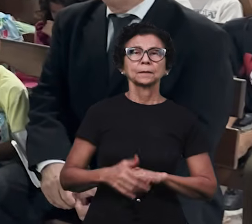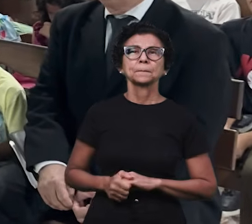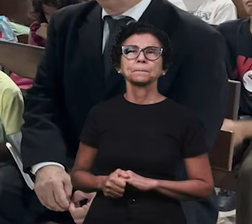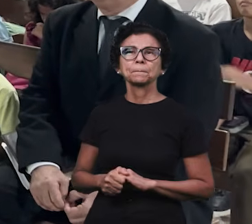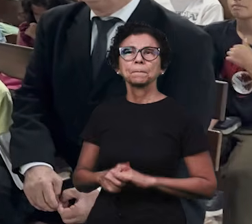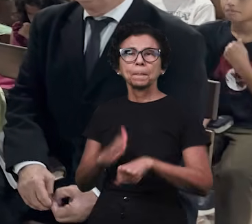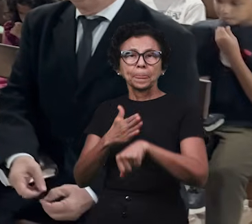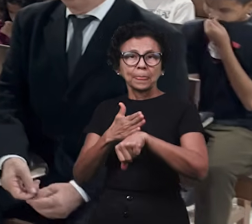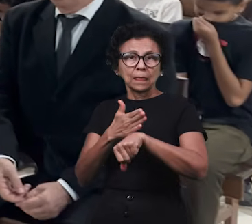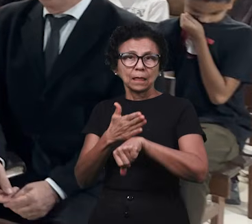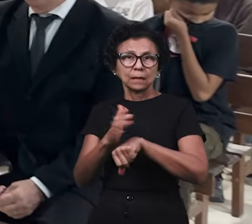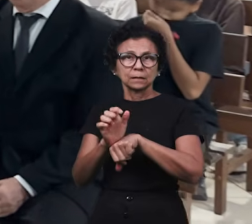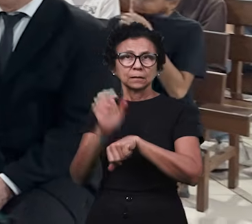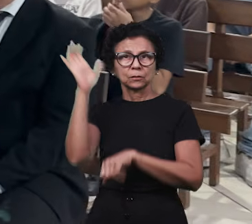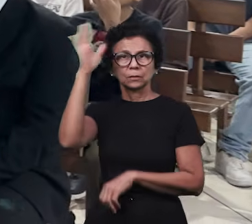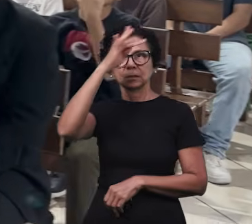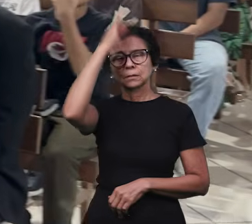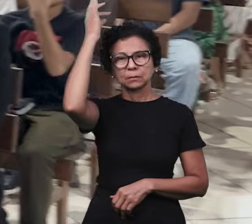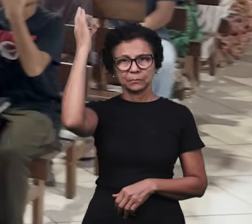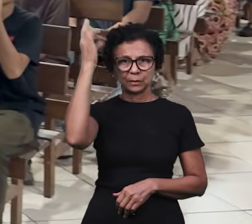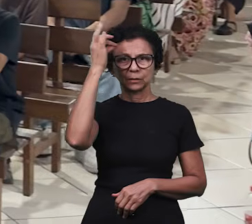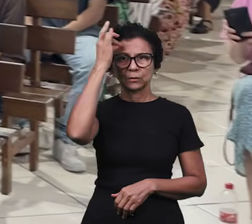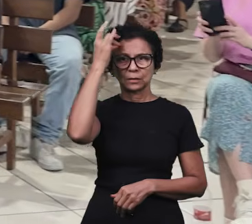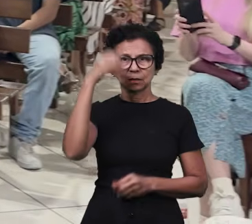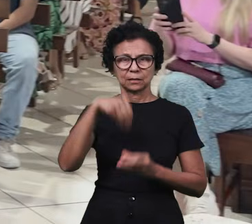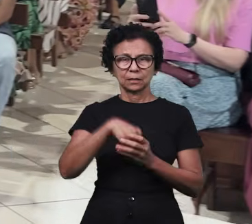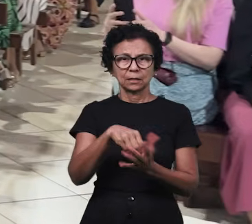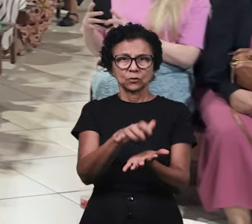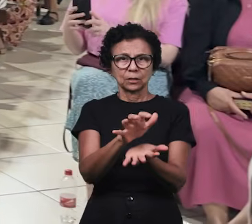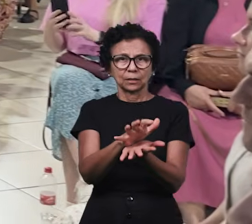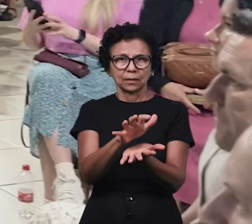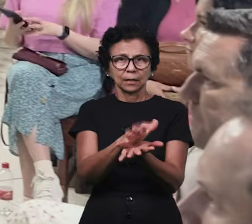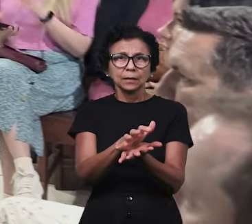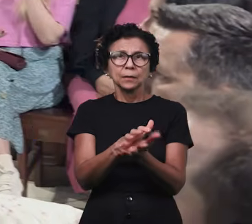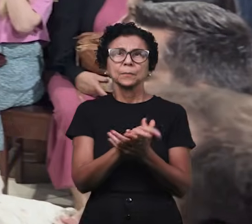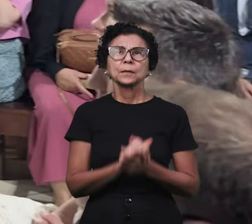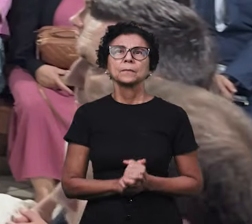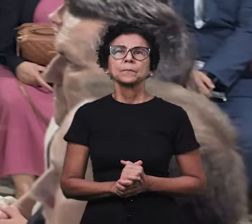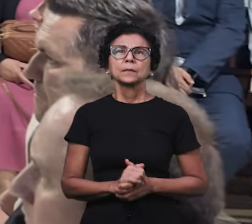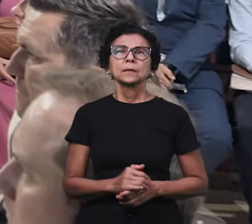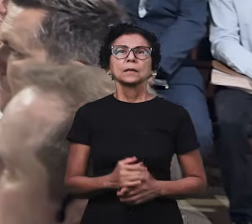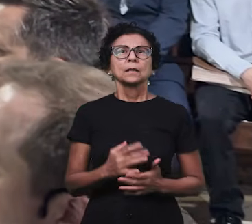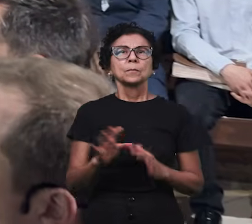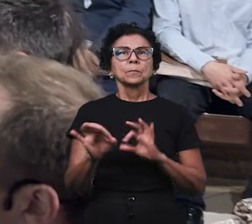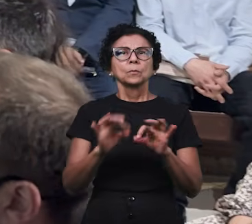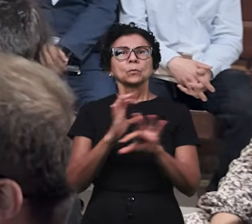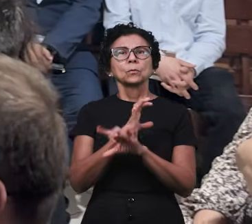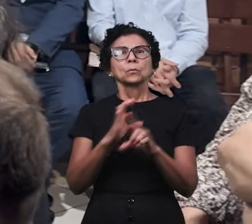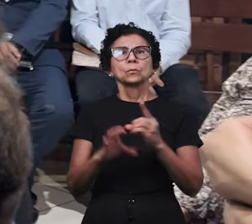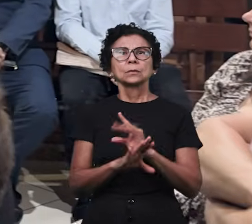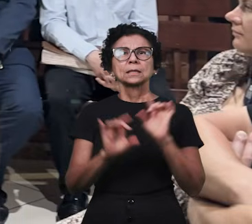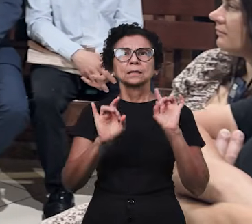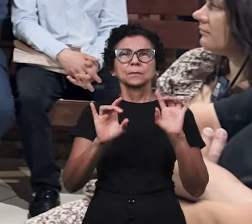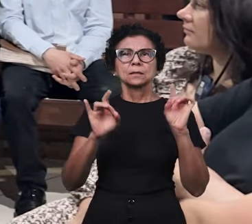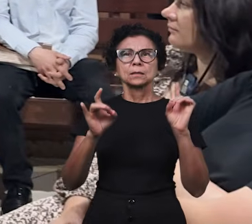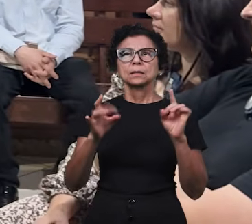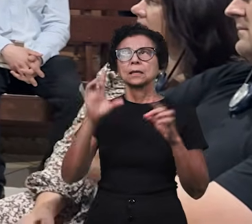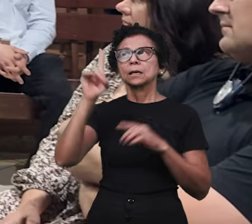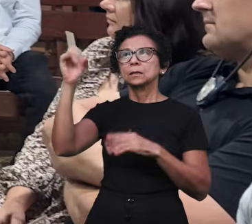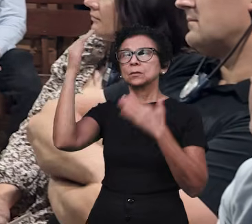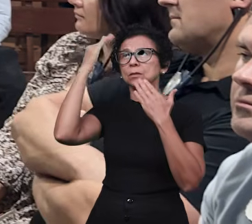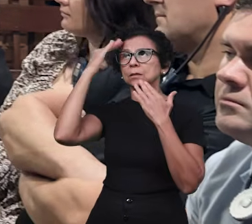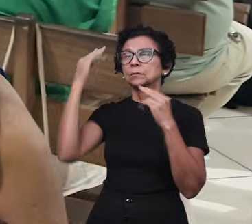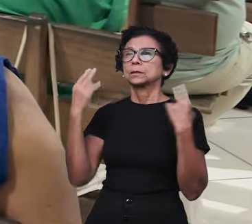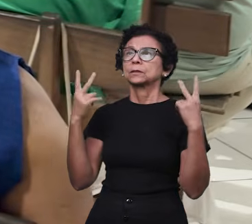edição. A igreja em Castelândia, na Serra, no Espírito Santo, que pertence à área de Jacaraípe, realizou um culto especial de glorificação ao Senhor